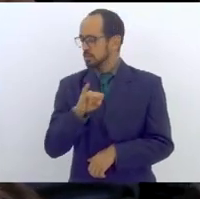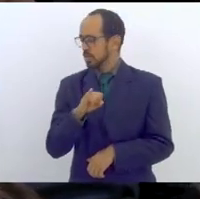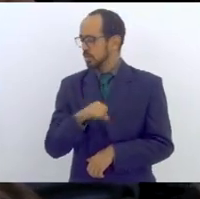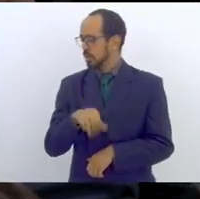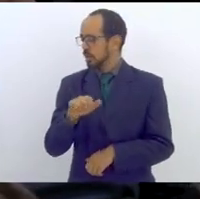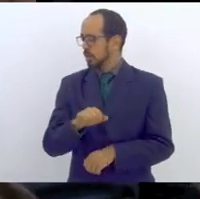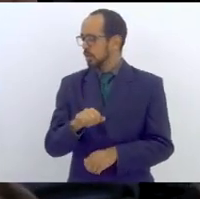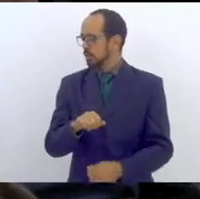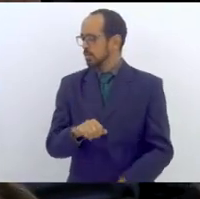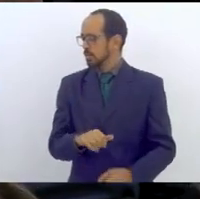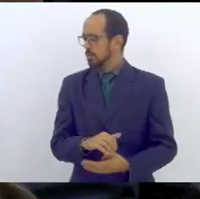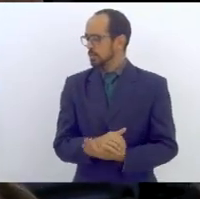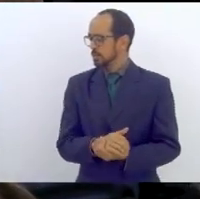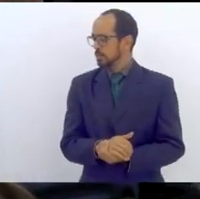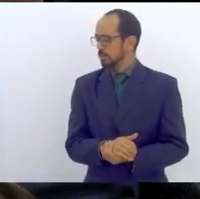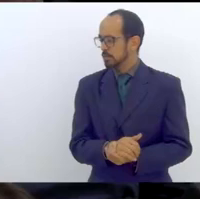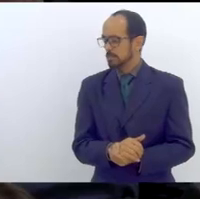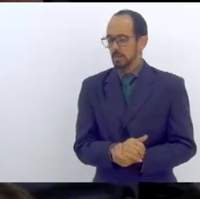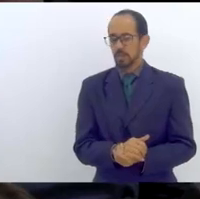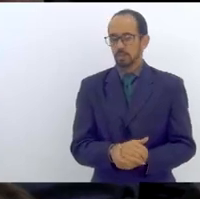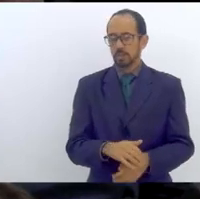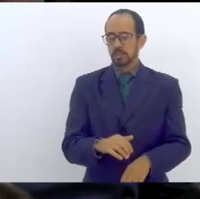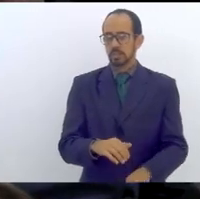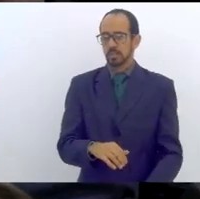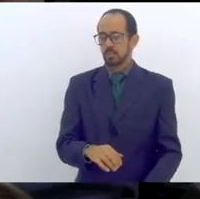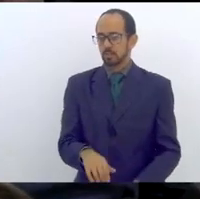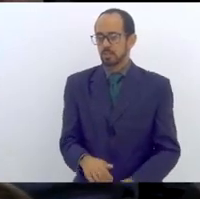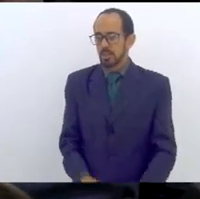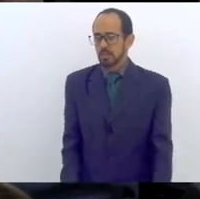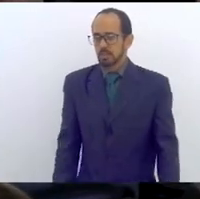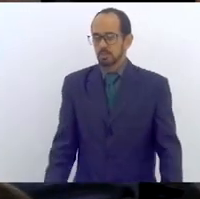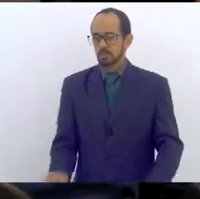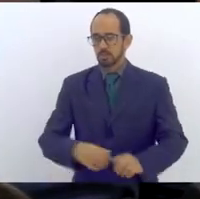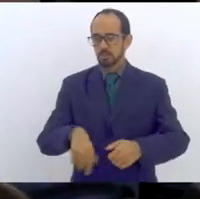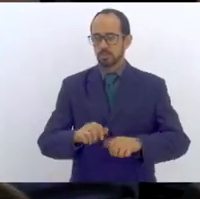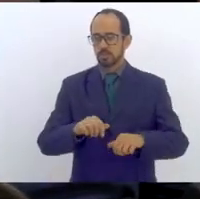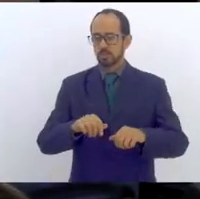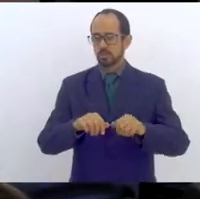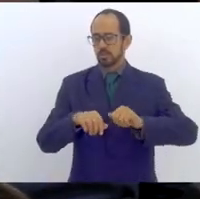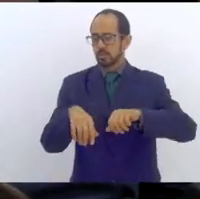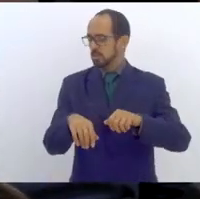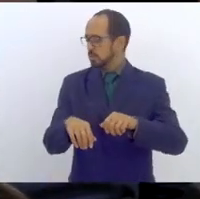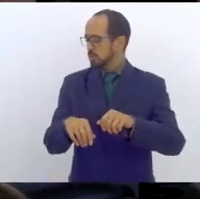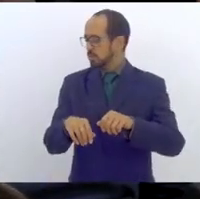falar algo sobre sobre ml o Leonardo tava aí para falar da polícia judiciária